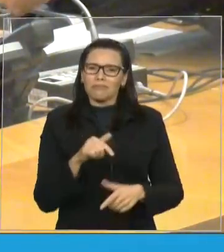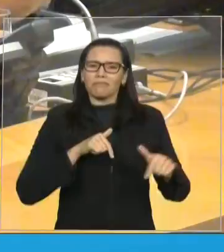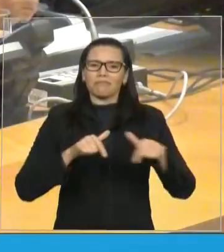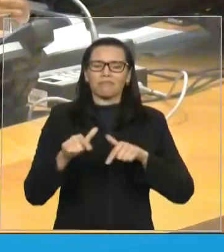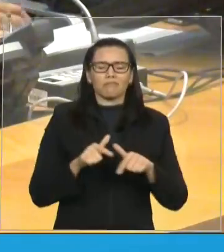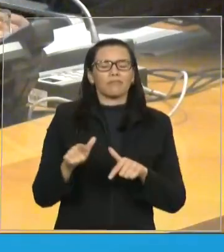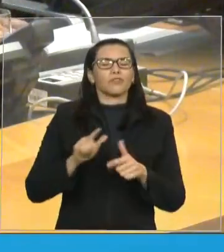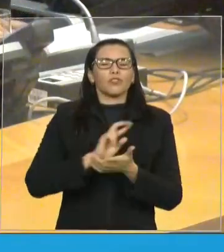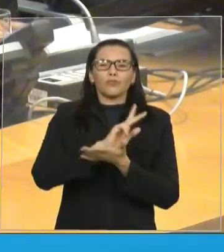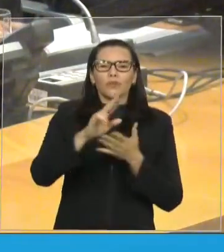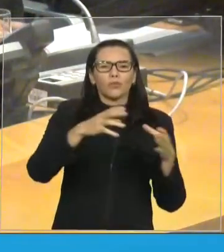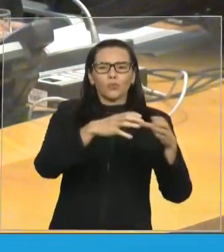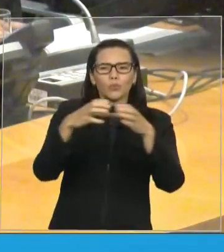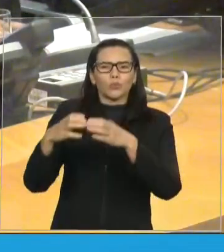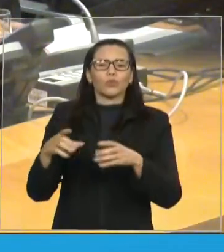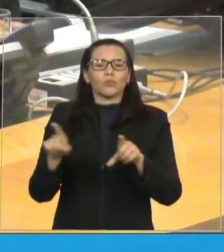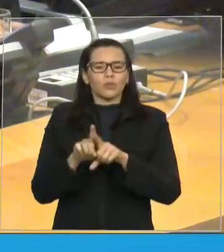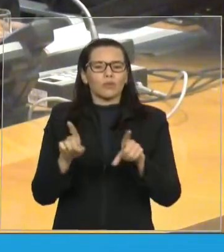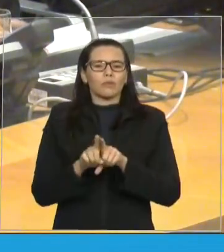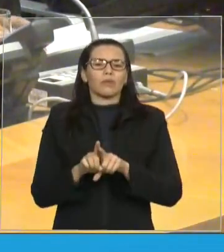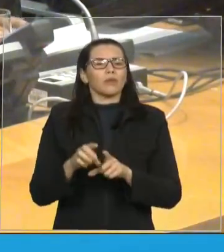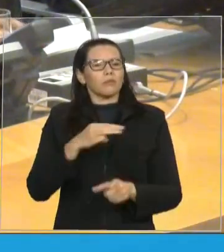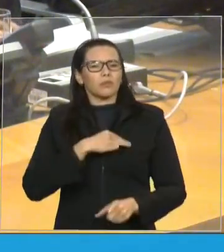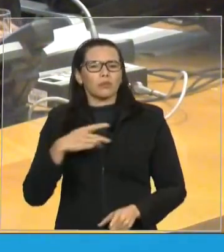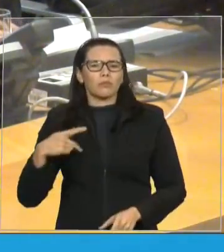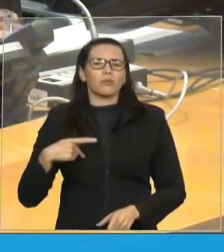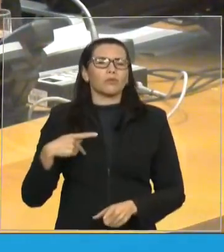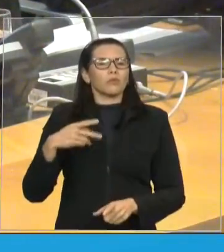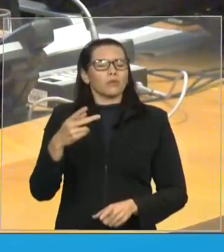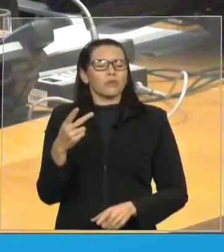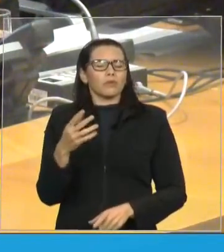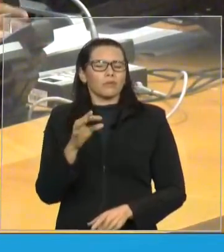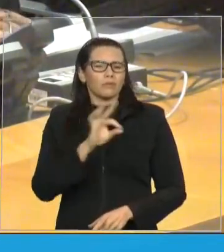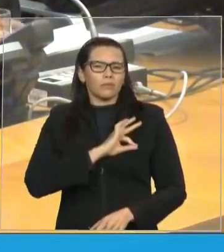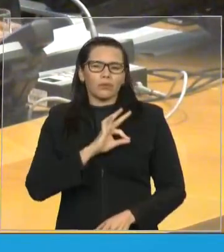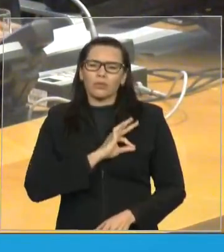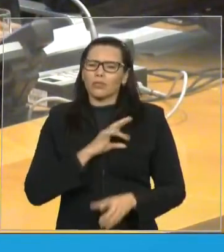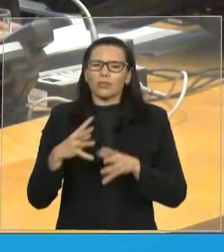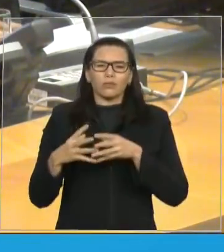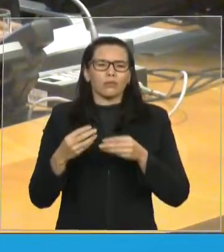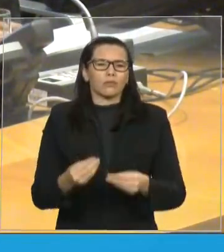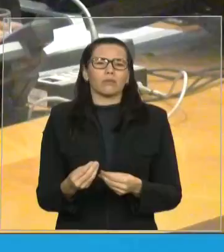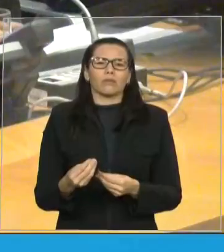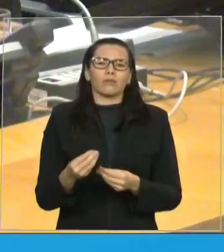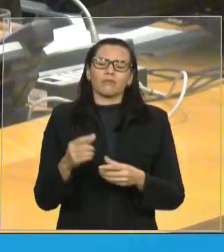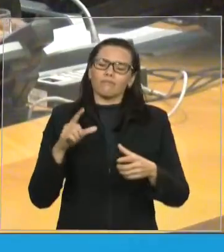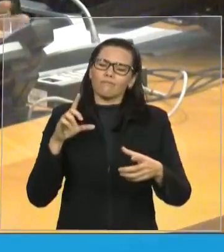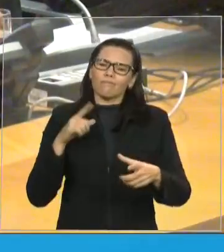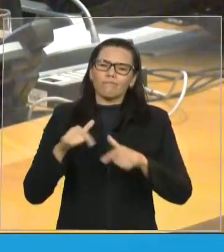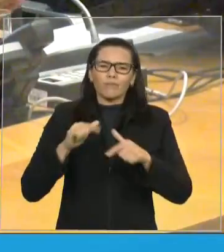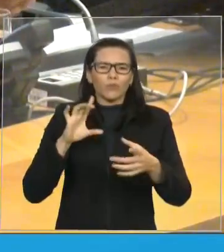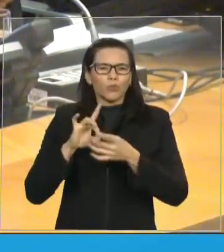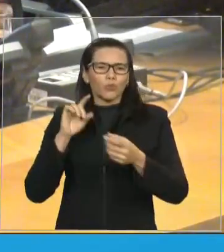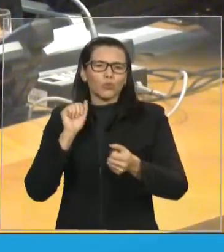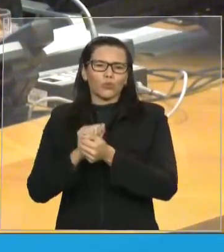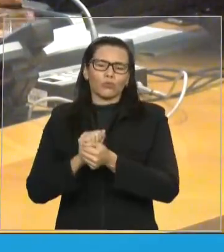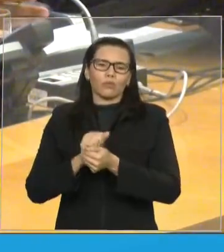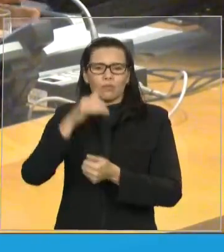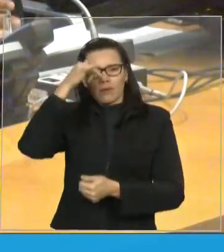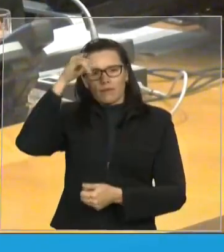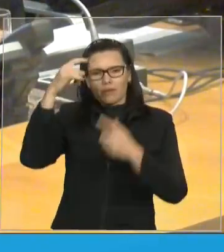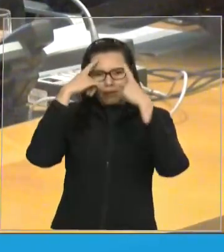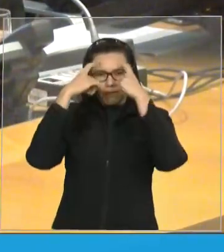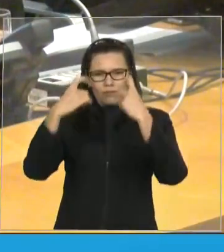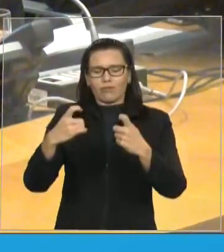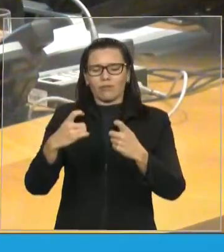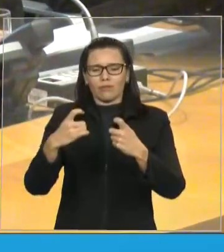colhendo, estendo isso também ao Ministério Público e a todos aqueles que estão à frente desse trabalho. Quero, para finalizar,